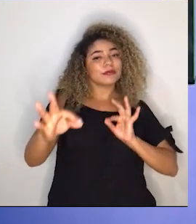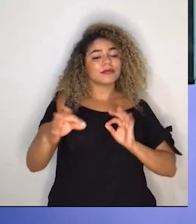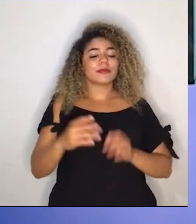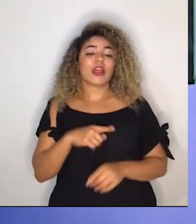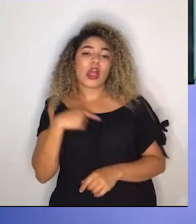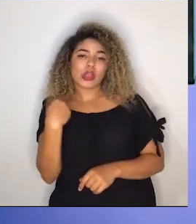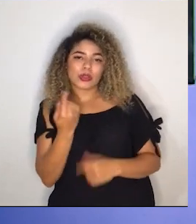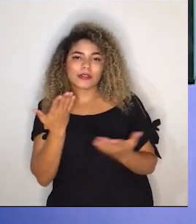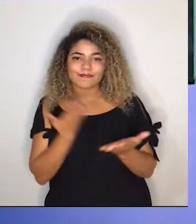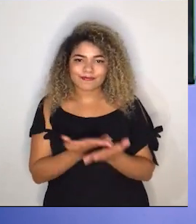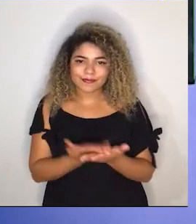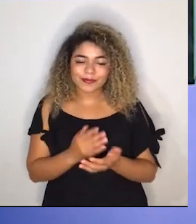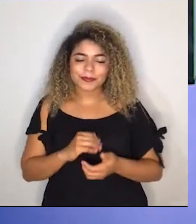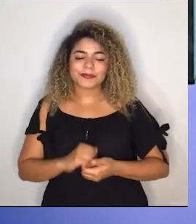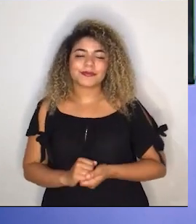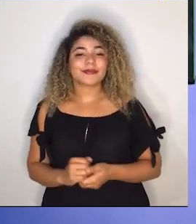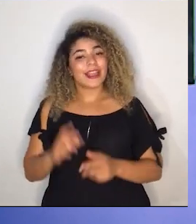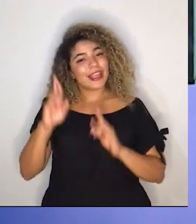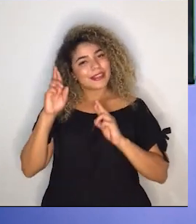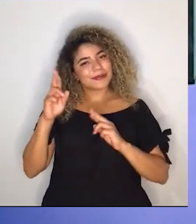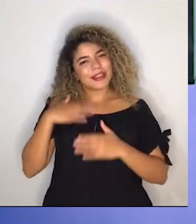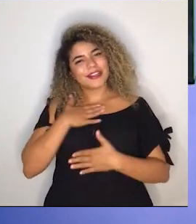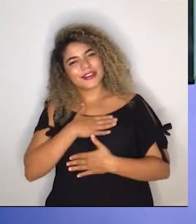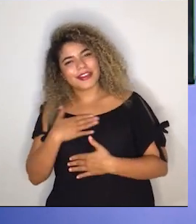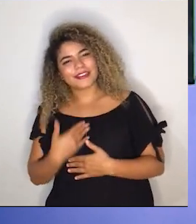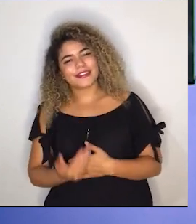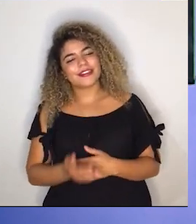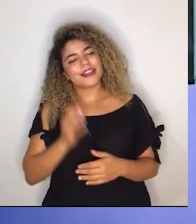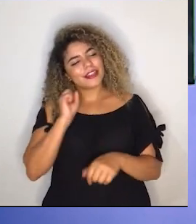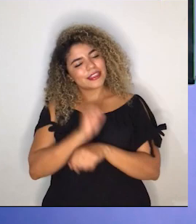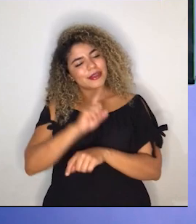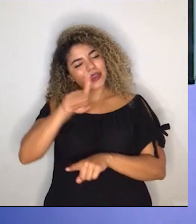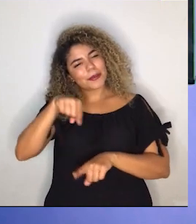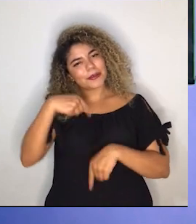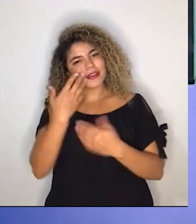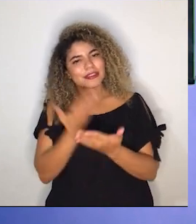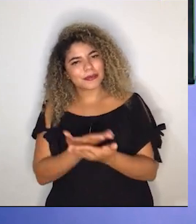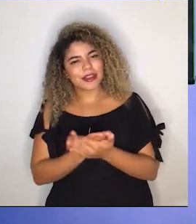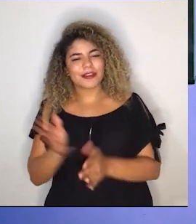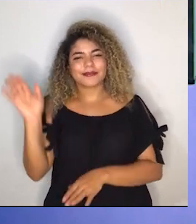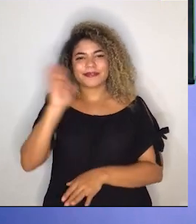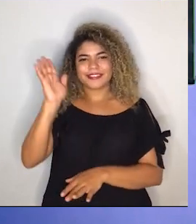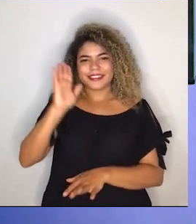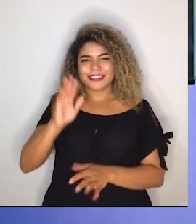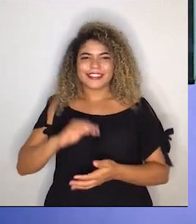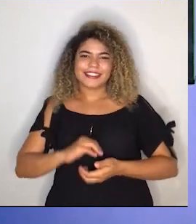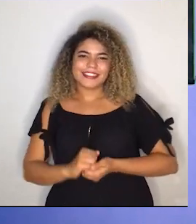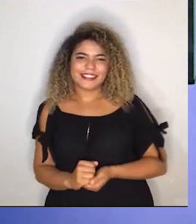Esta foi a nossa aula de hoje. Espero que tenham gostado e aguardo vocês na nossa próxima aula. Tchau, tchau!